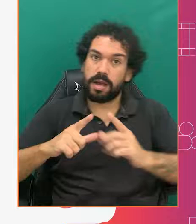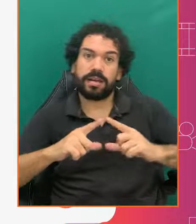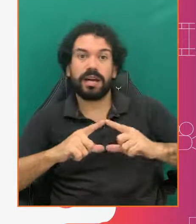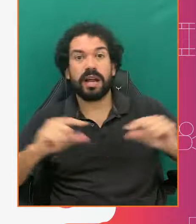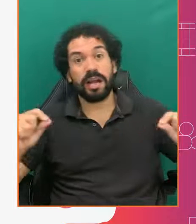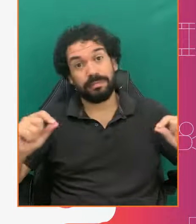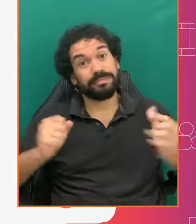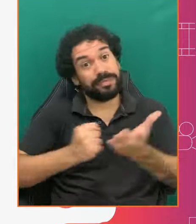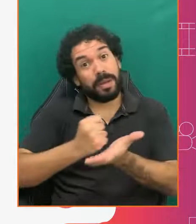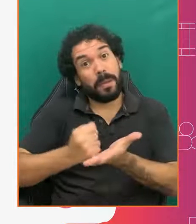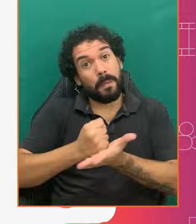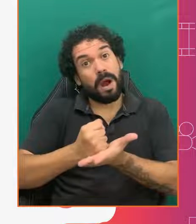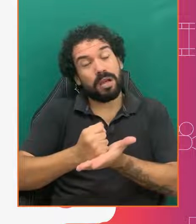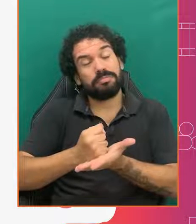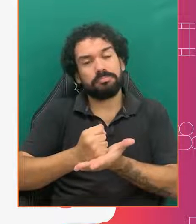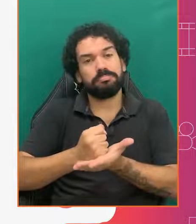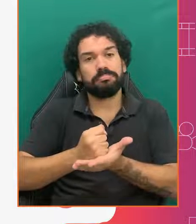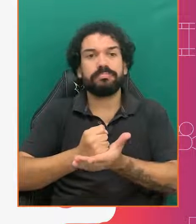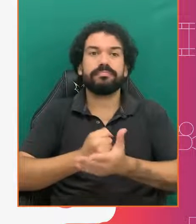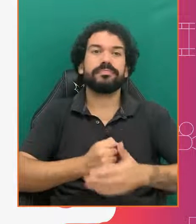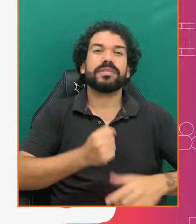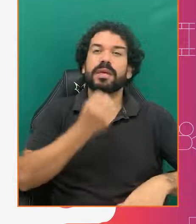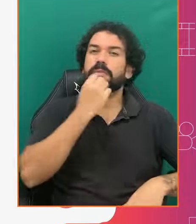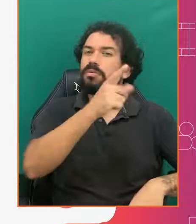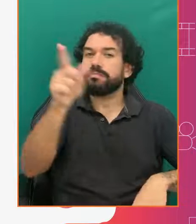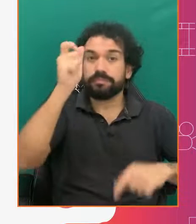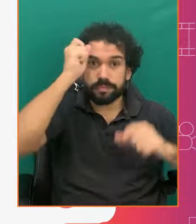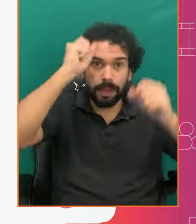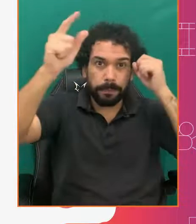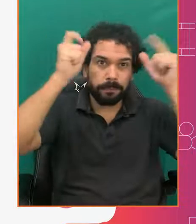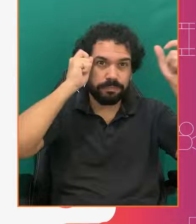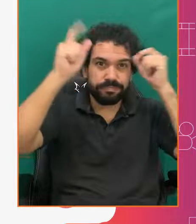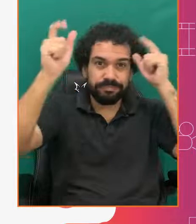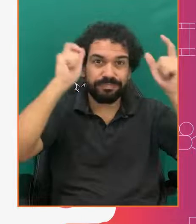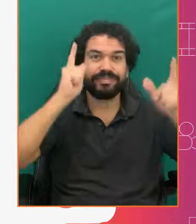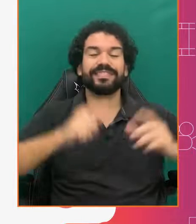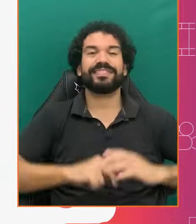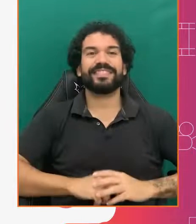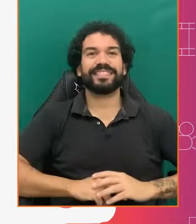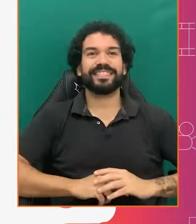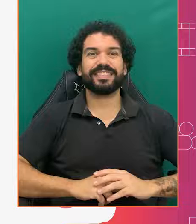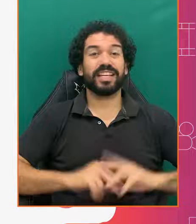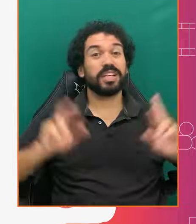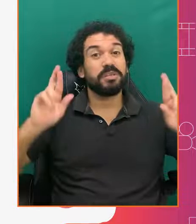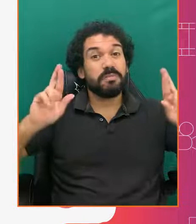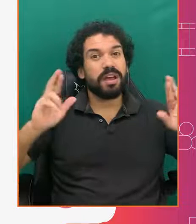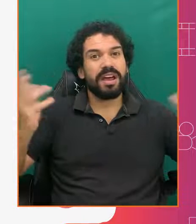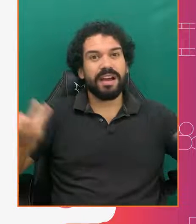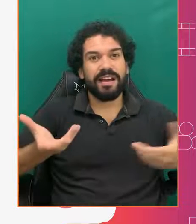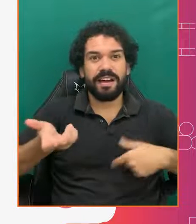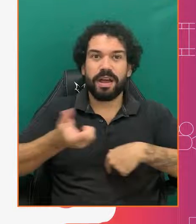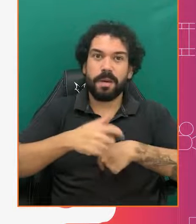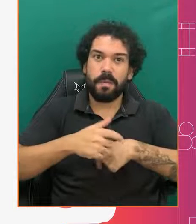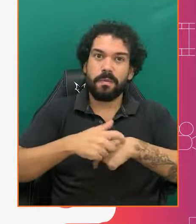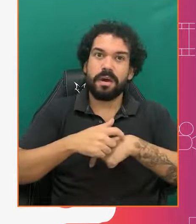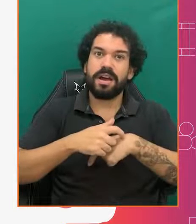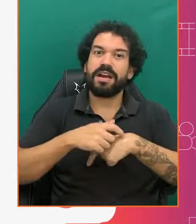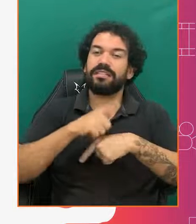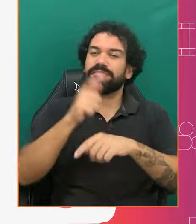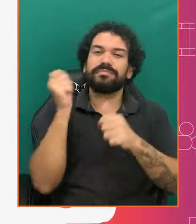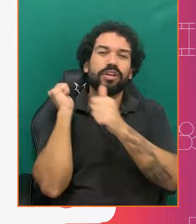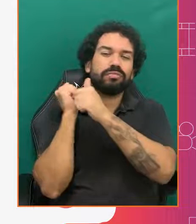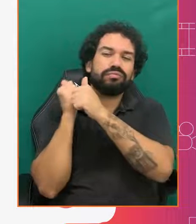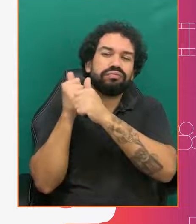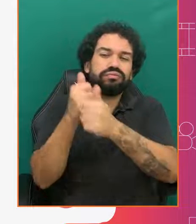do lápis, e claro, que você tenha muita criatividade. Espero que esse momento que